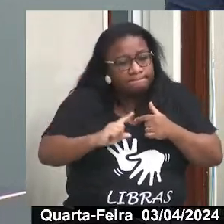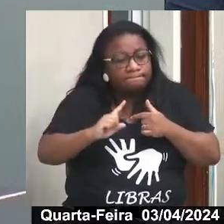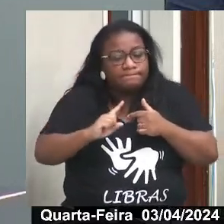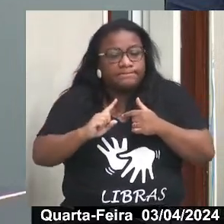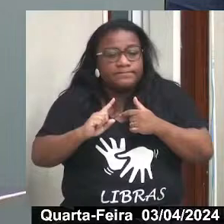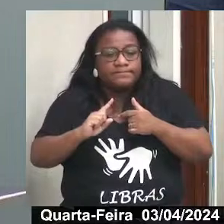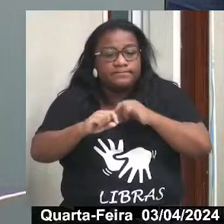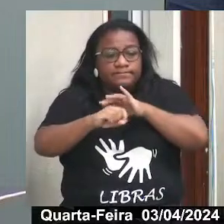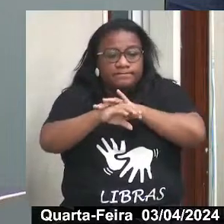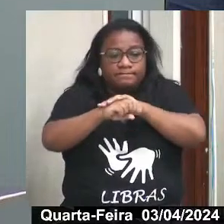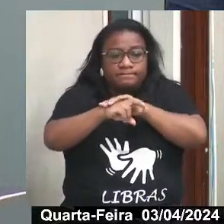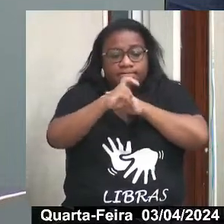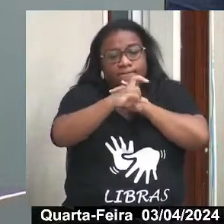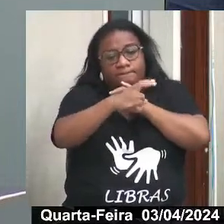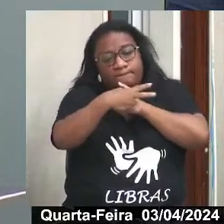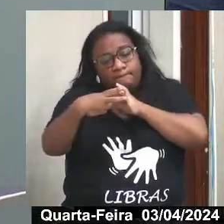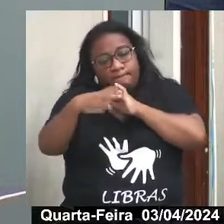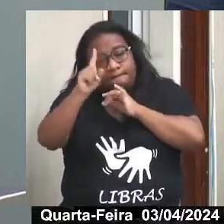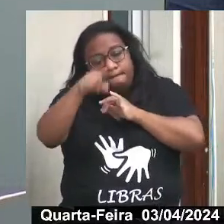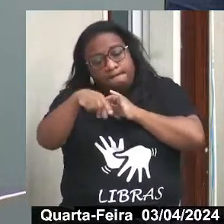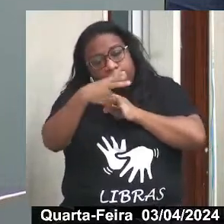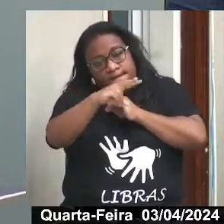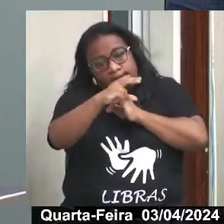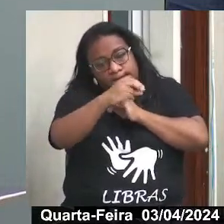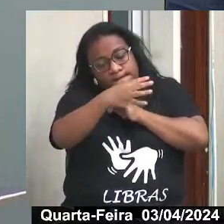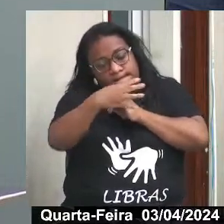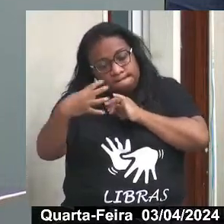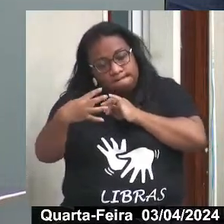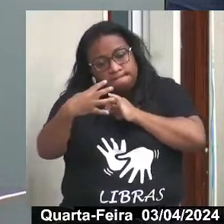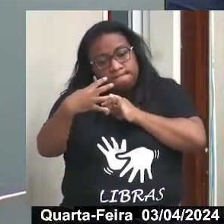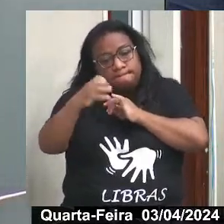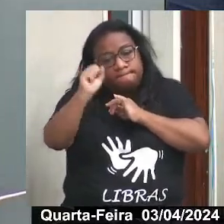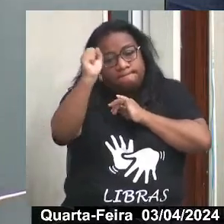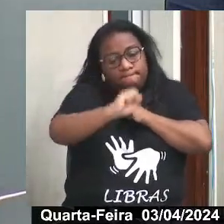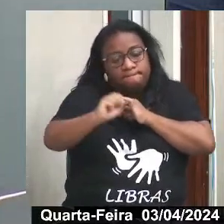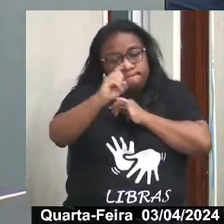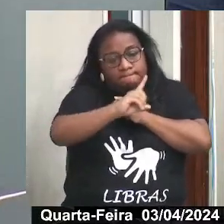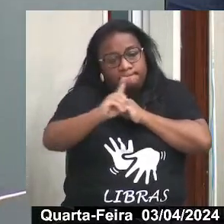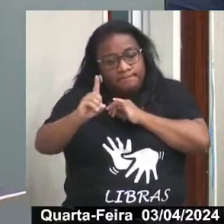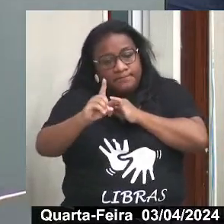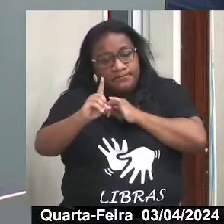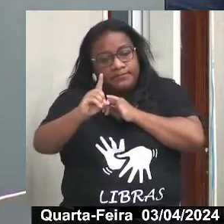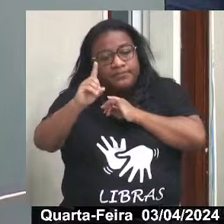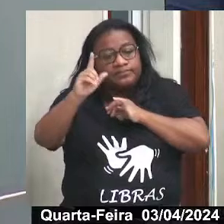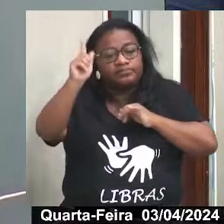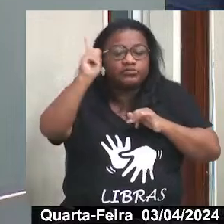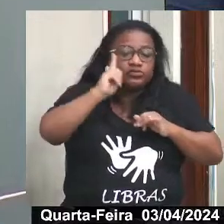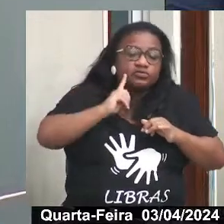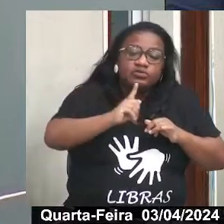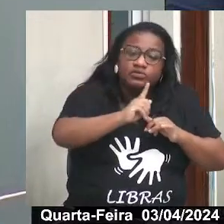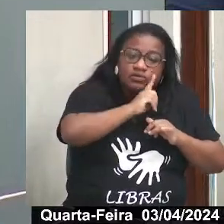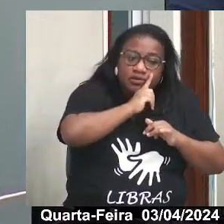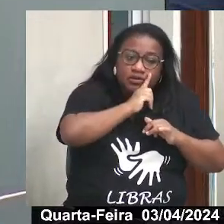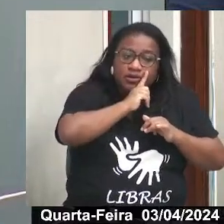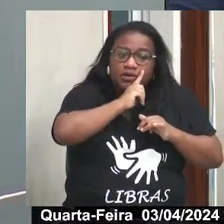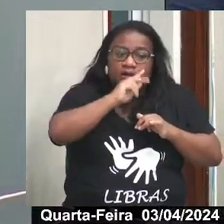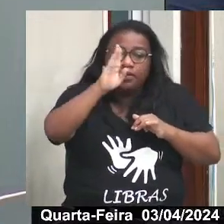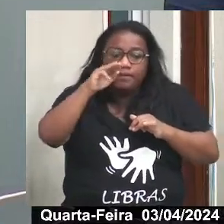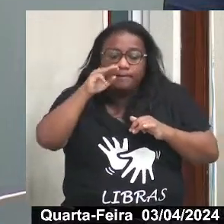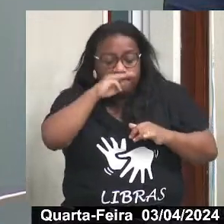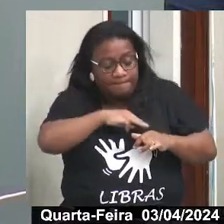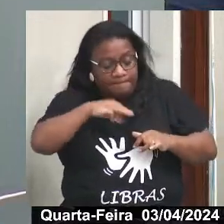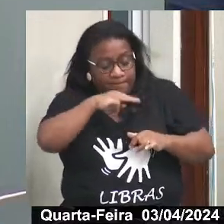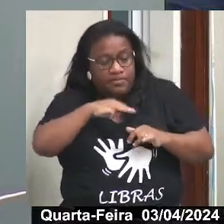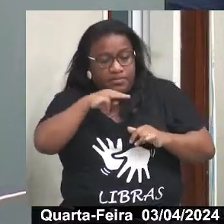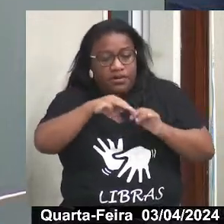Casa Conceição. Indicação 52/24, de autoria do vereador Sander Casa Conceição, Aline Mão dos Santos, Gerson Legado, José de Souza Santos, Renato